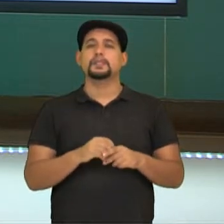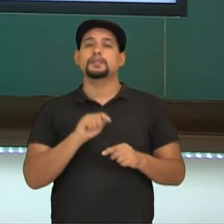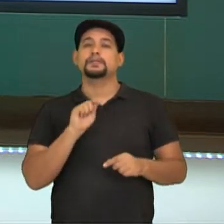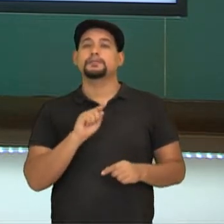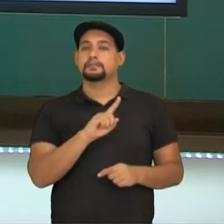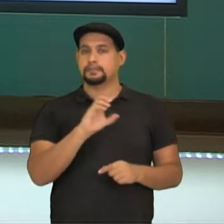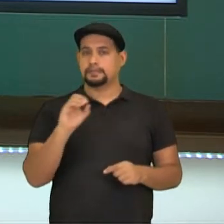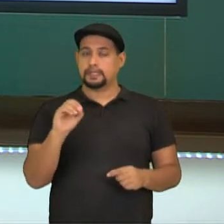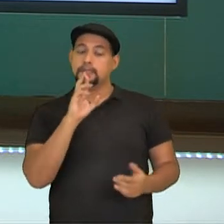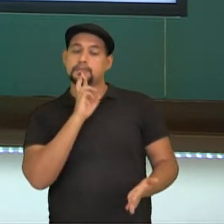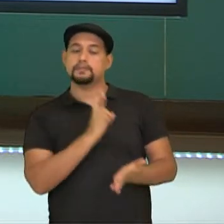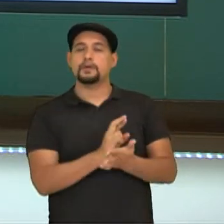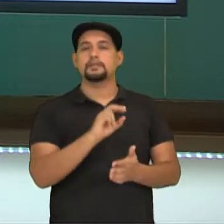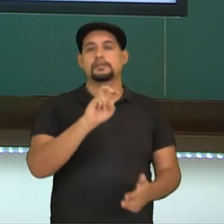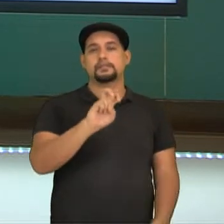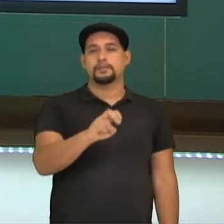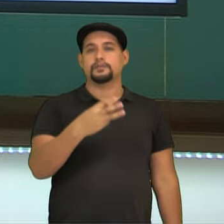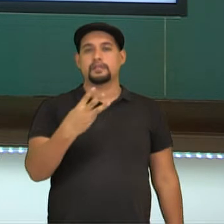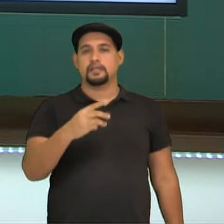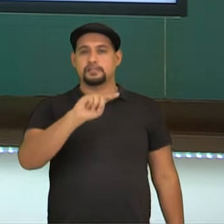chegamos a